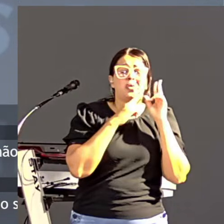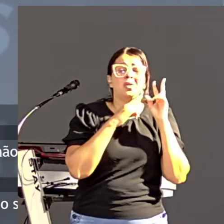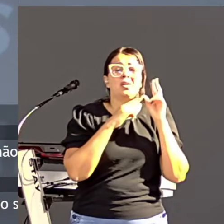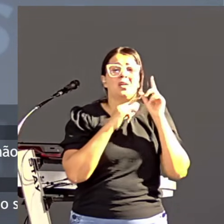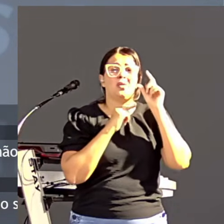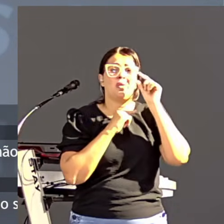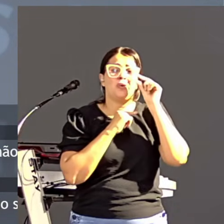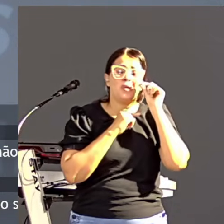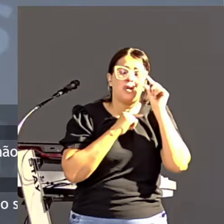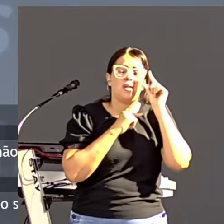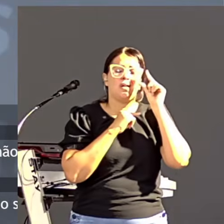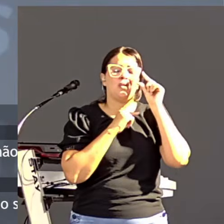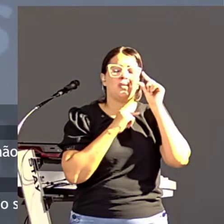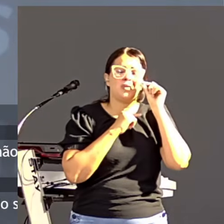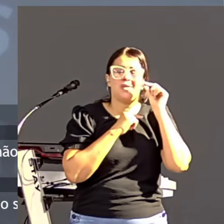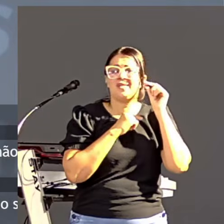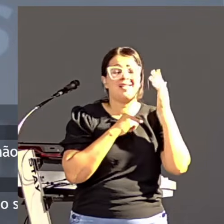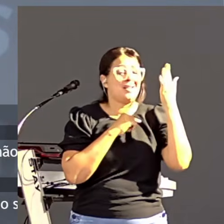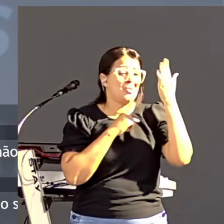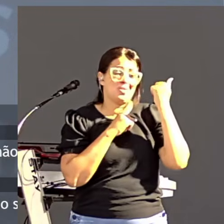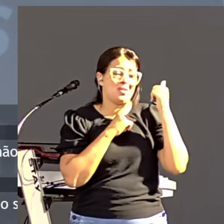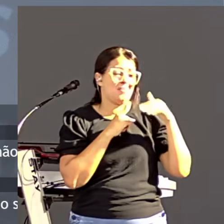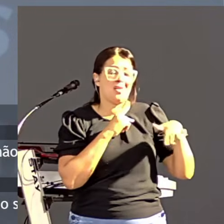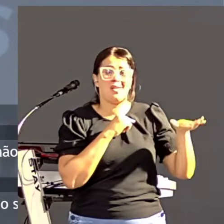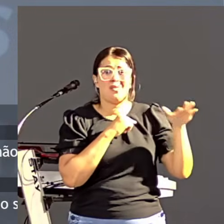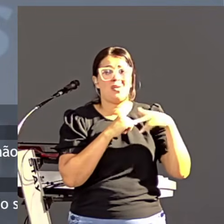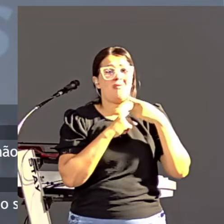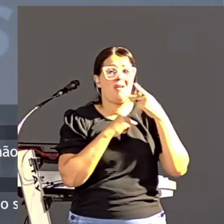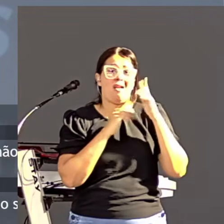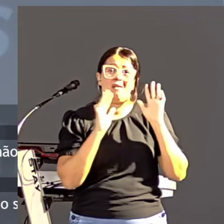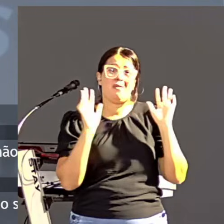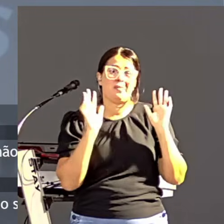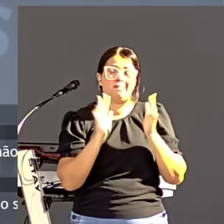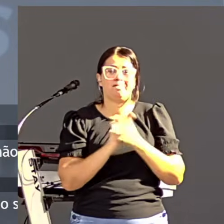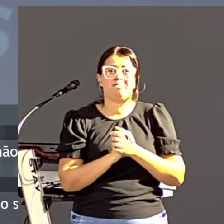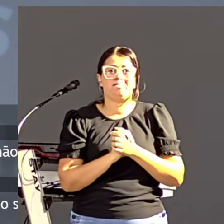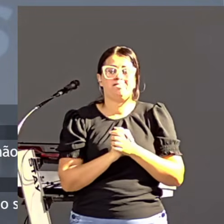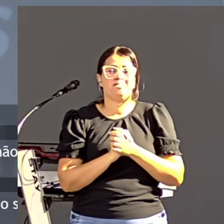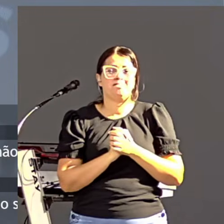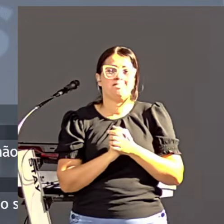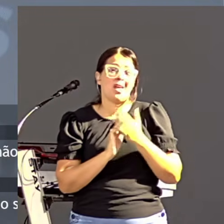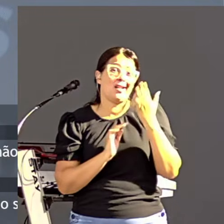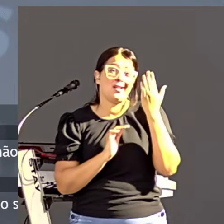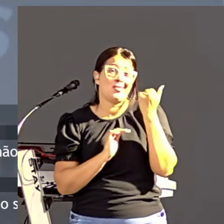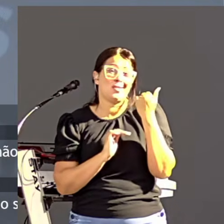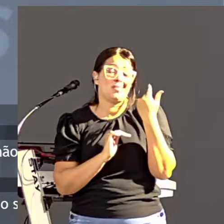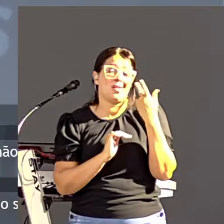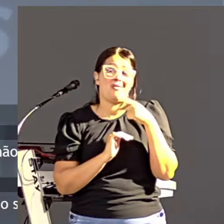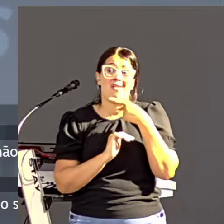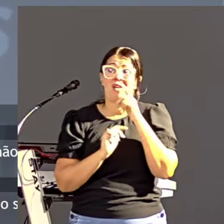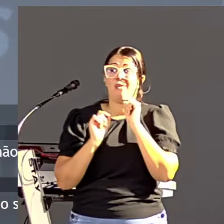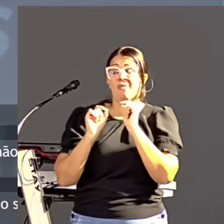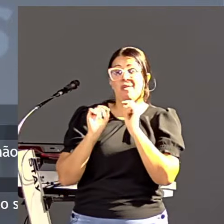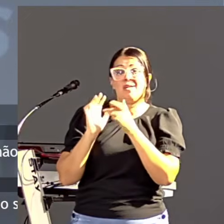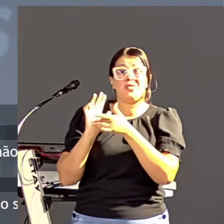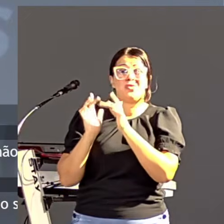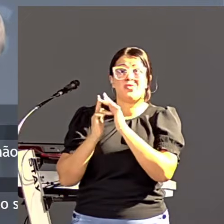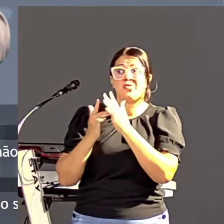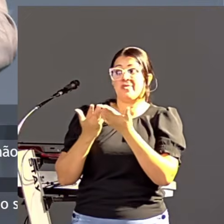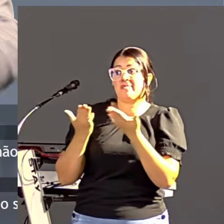Eles não sabiam o que lhe dizer. Eles não sabiam o que lhe dizer.